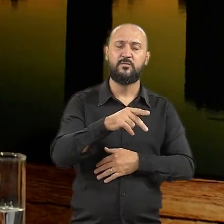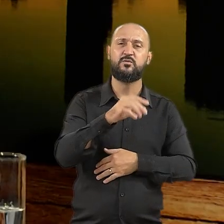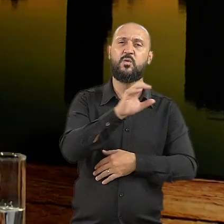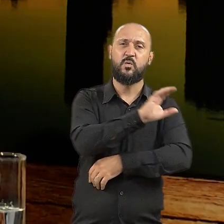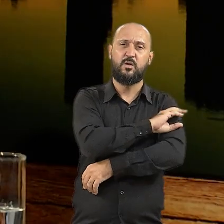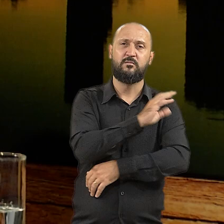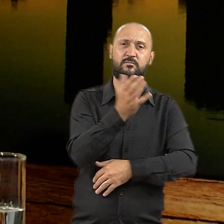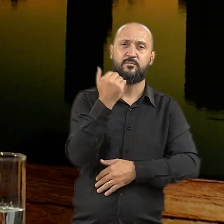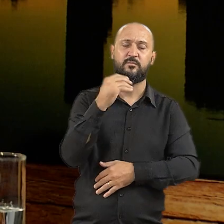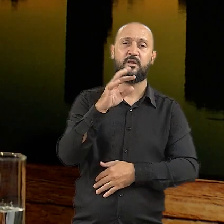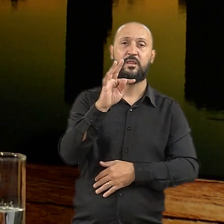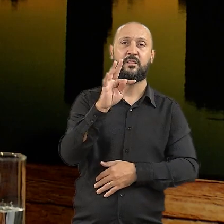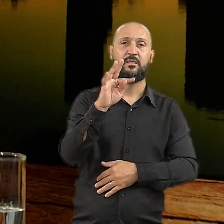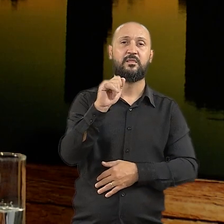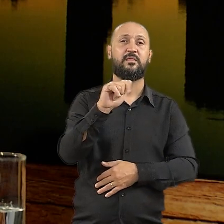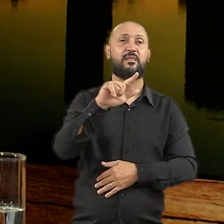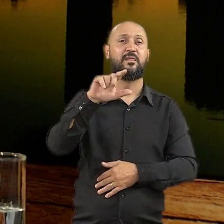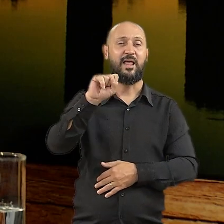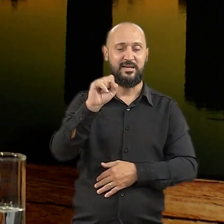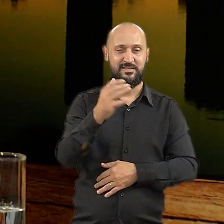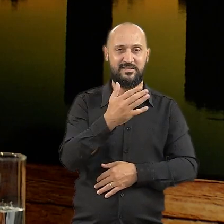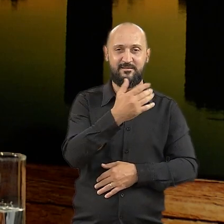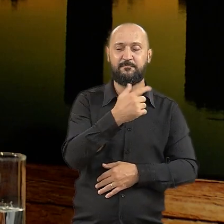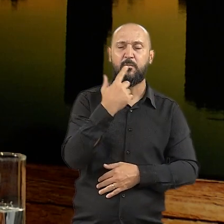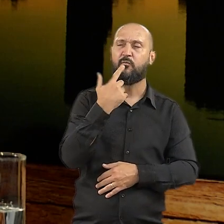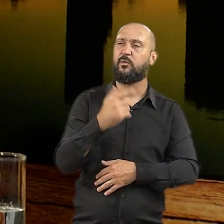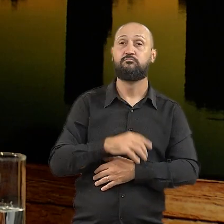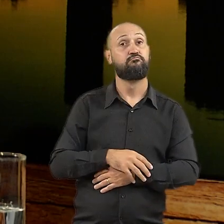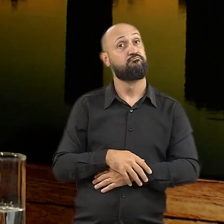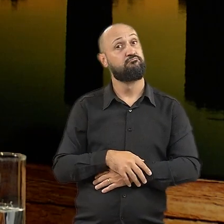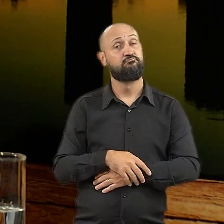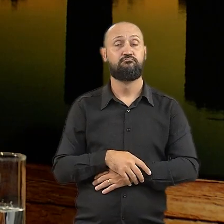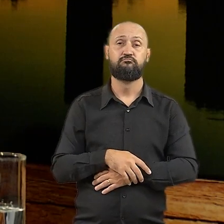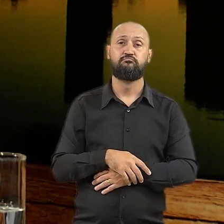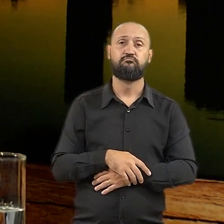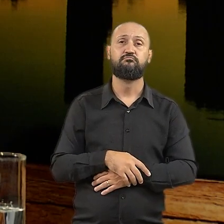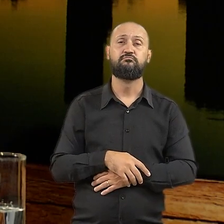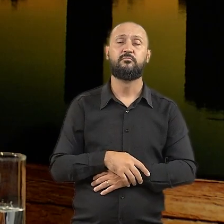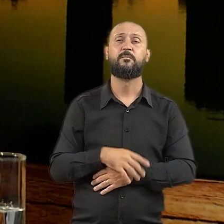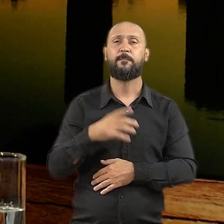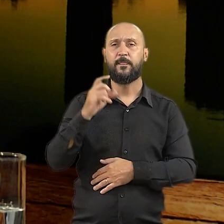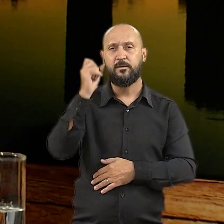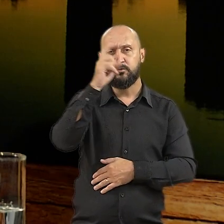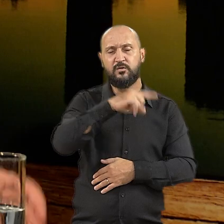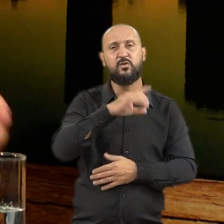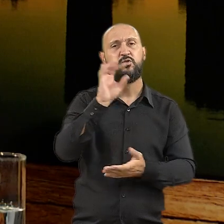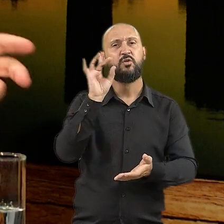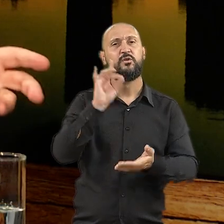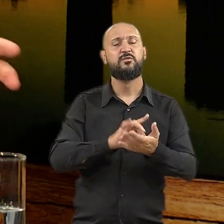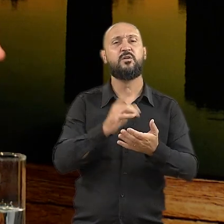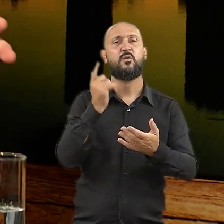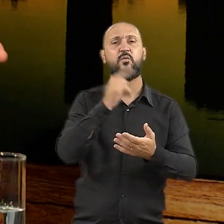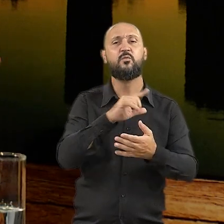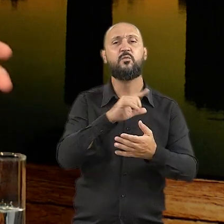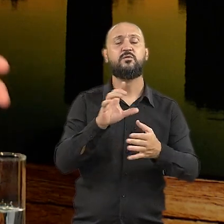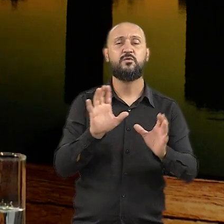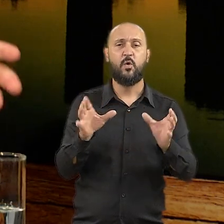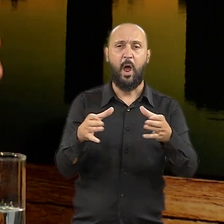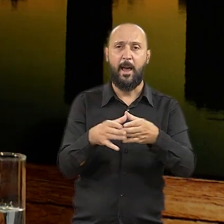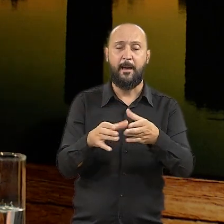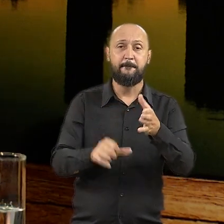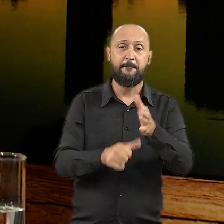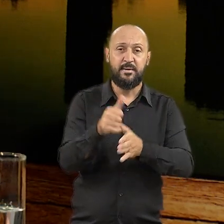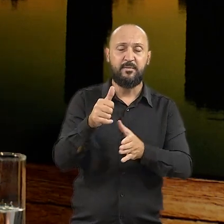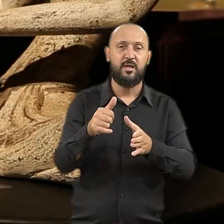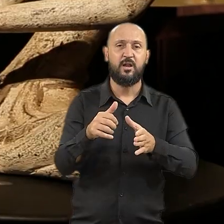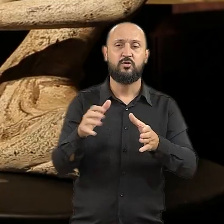professor coordenador da época, o Thales, e ele falou assim, nós estamos com dificuldade mesmo de formar a turma,